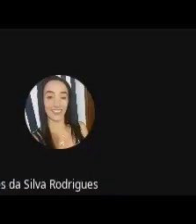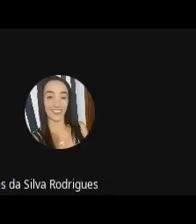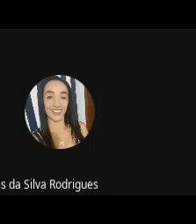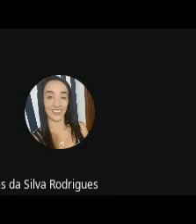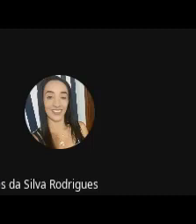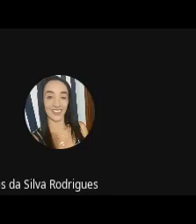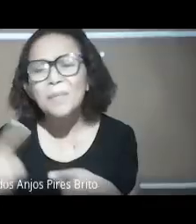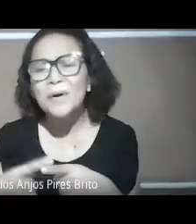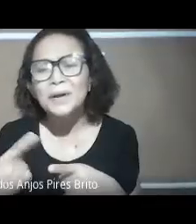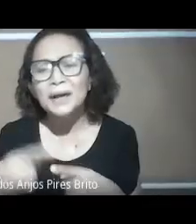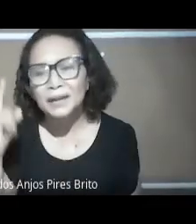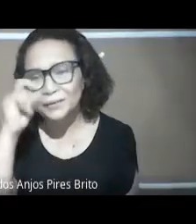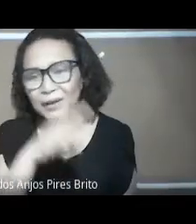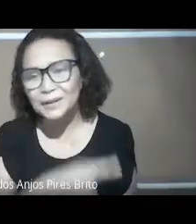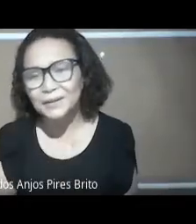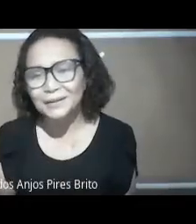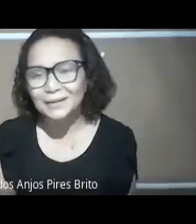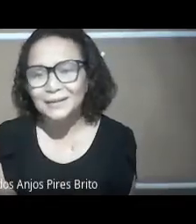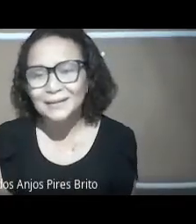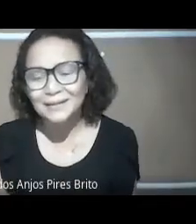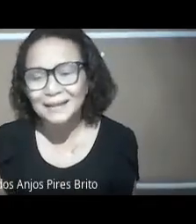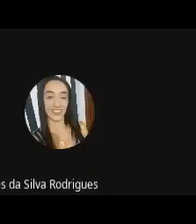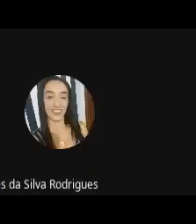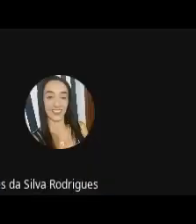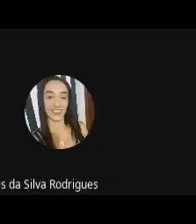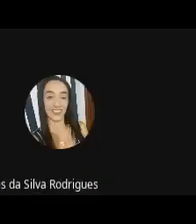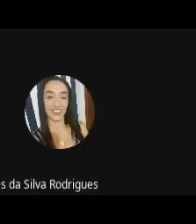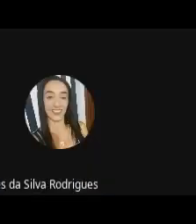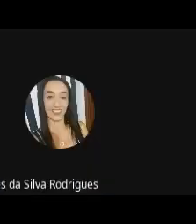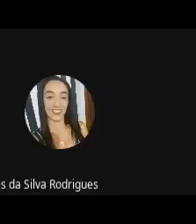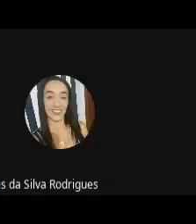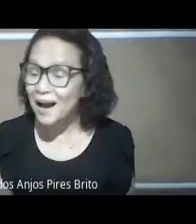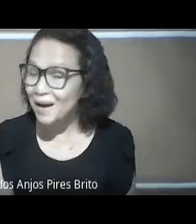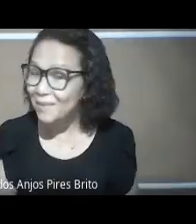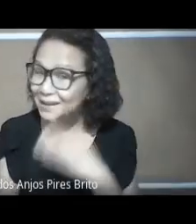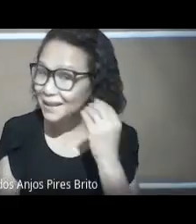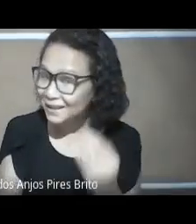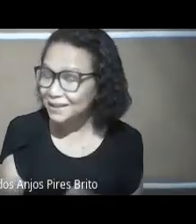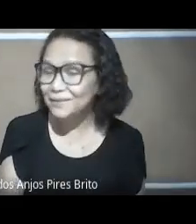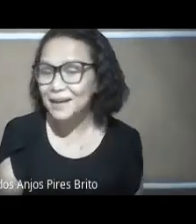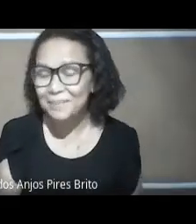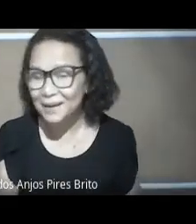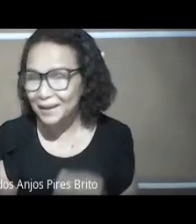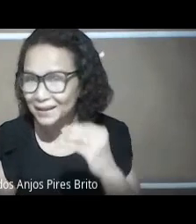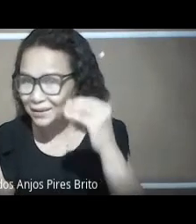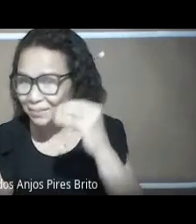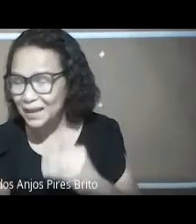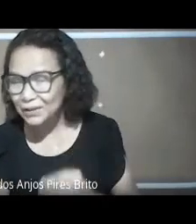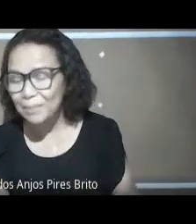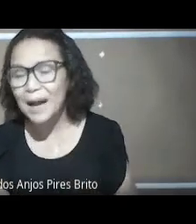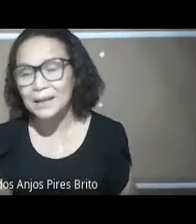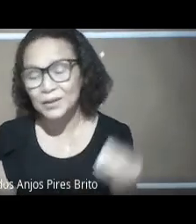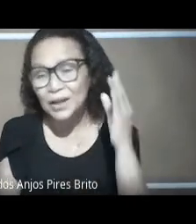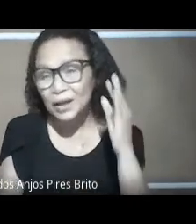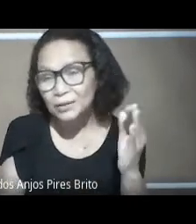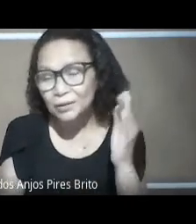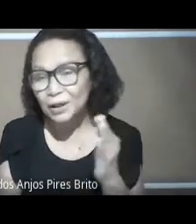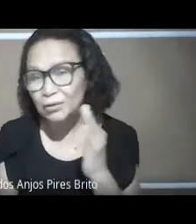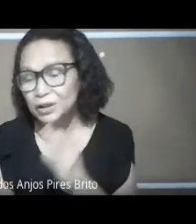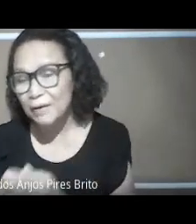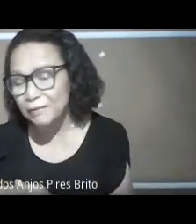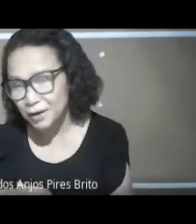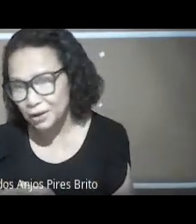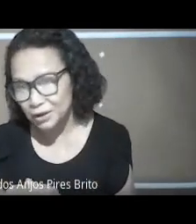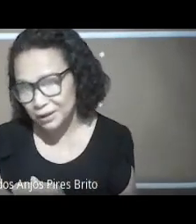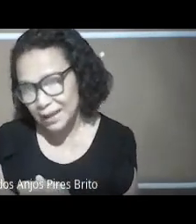professora. Mas por que é difícil? Porque eu não sei. De jeito Não, nenhum. mas a gente vai aprendendo assim no passo a passo. Do